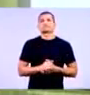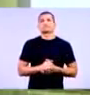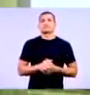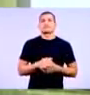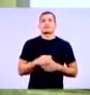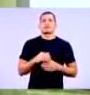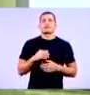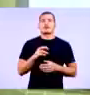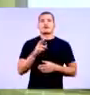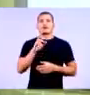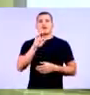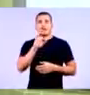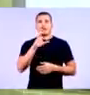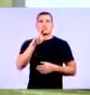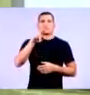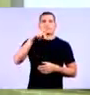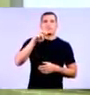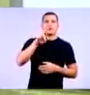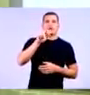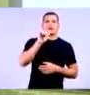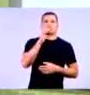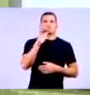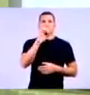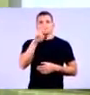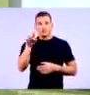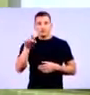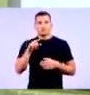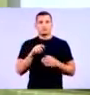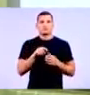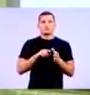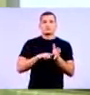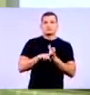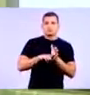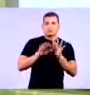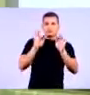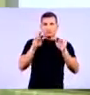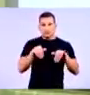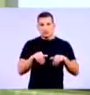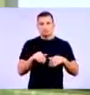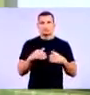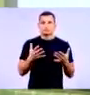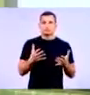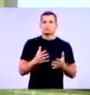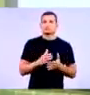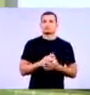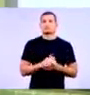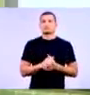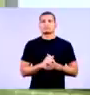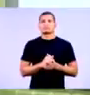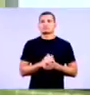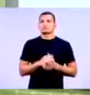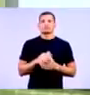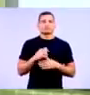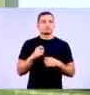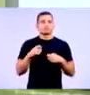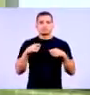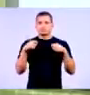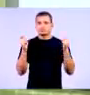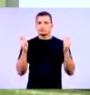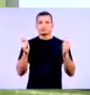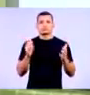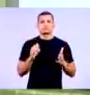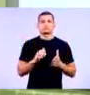aí tem todos os procedimentos que devem ser observados. Então, infelizmente, a solicitação não será analisada, nem será